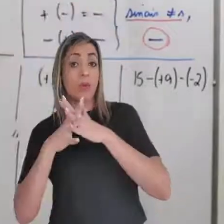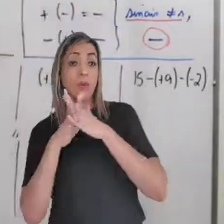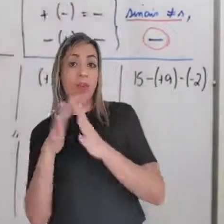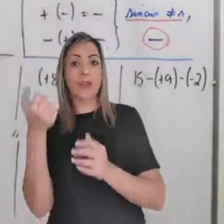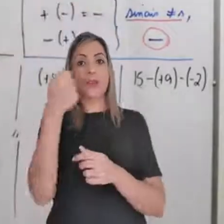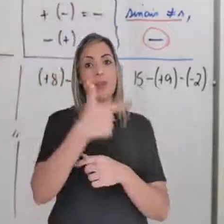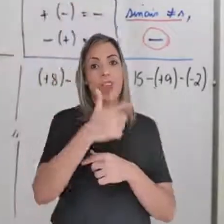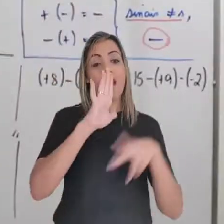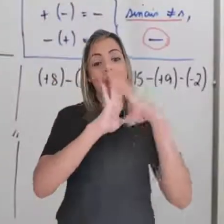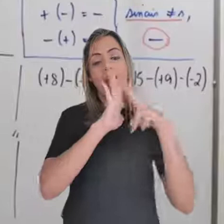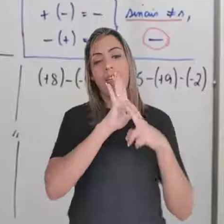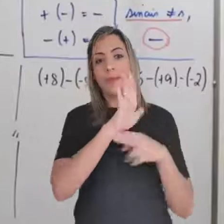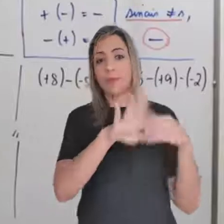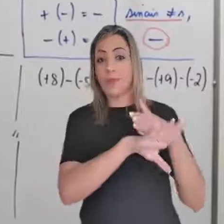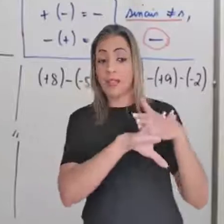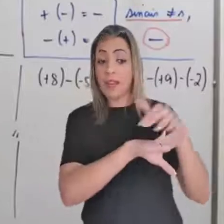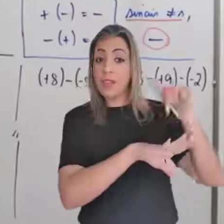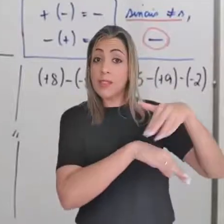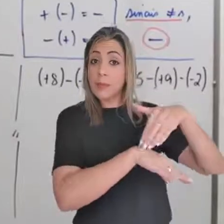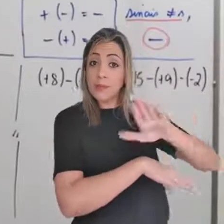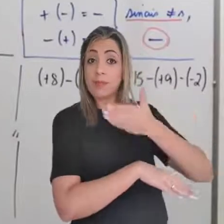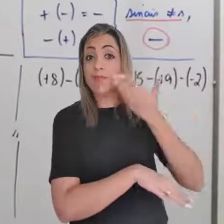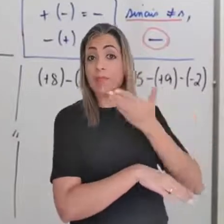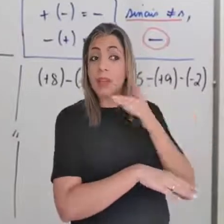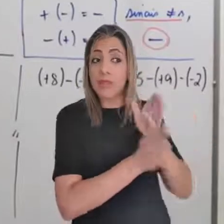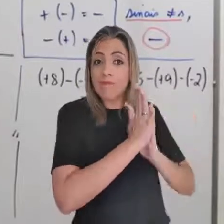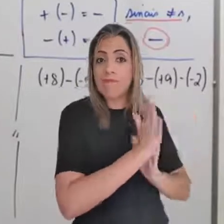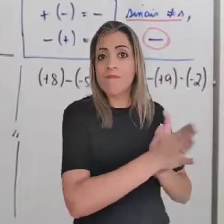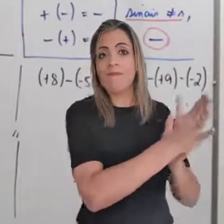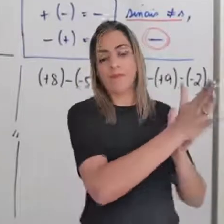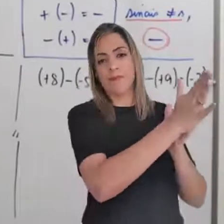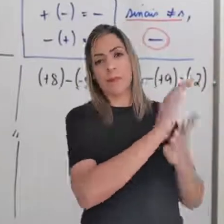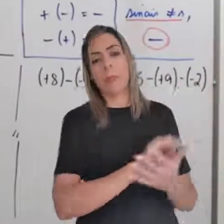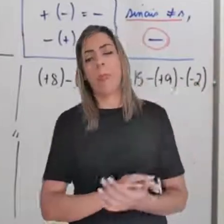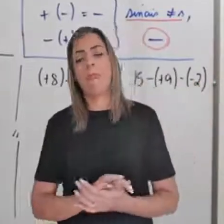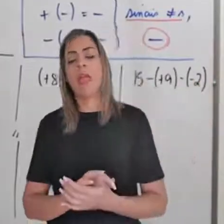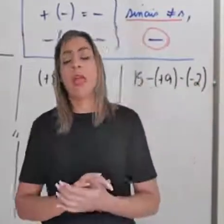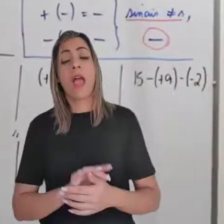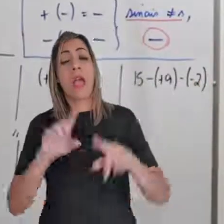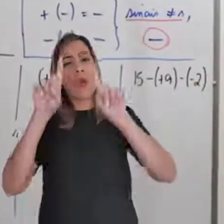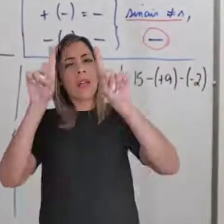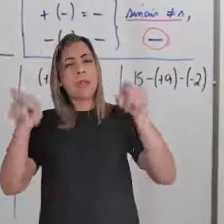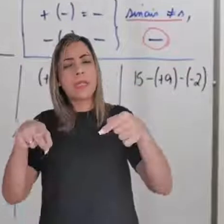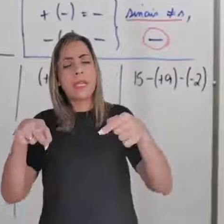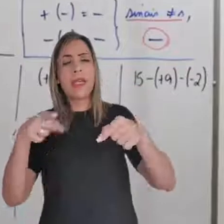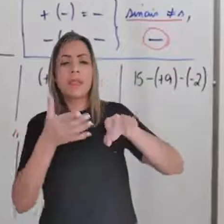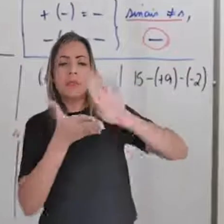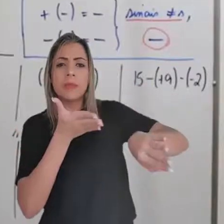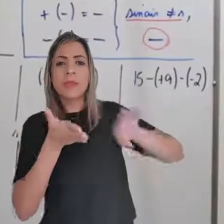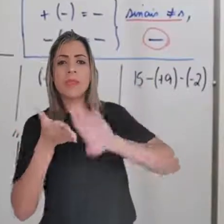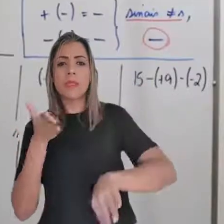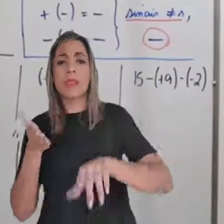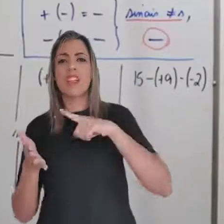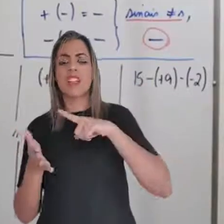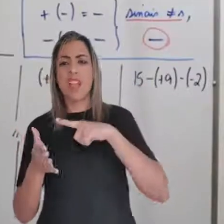a regrinha aqui. Olha só, aqui a primeira coisa é eliminarmos esses parênteses. Veja que